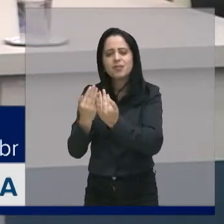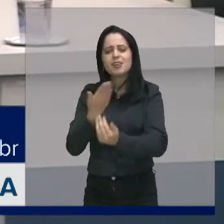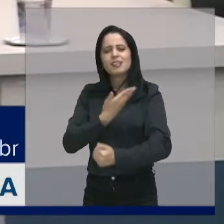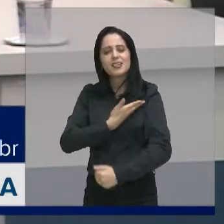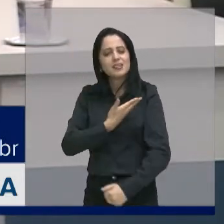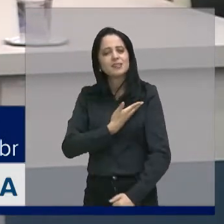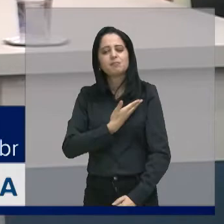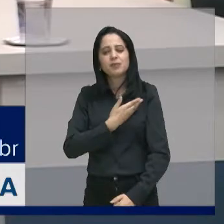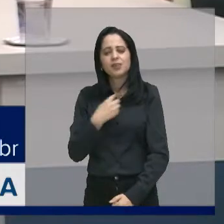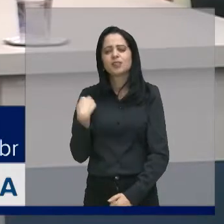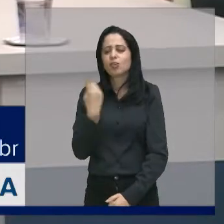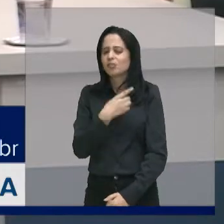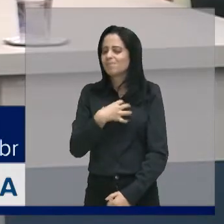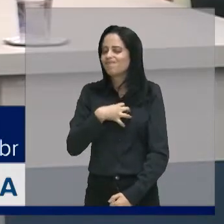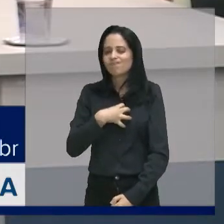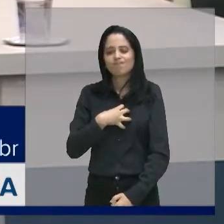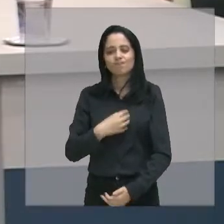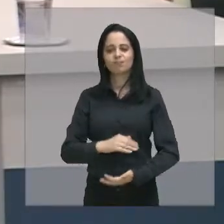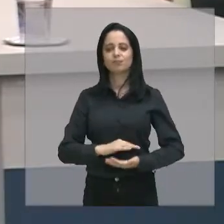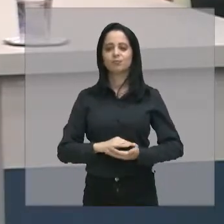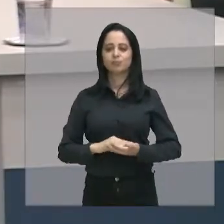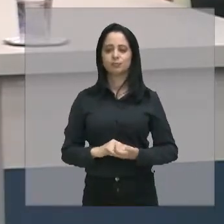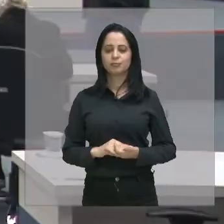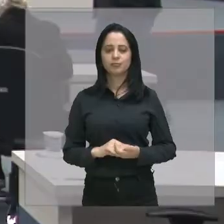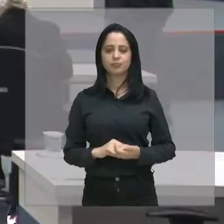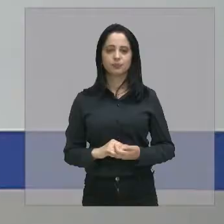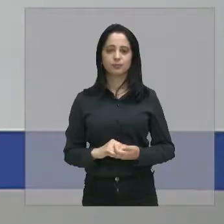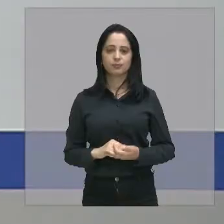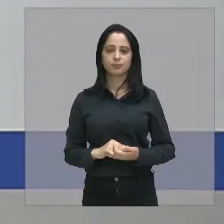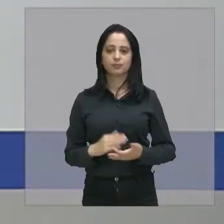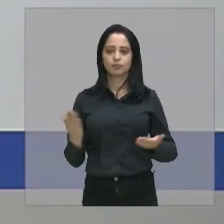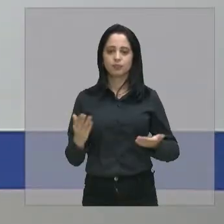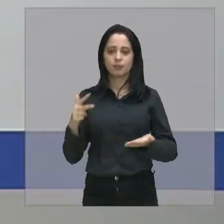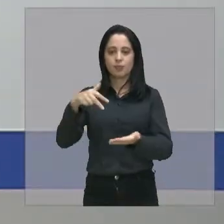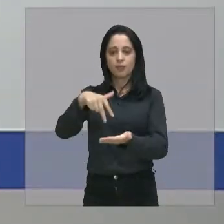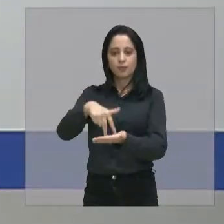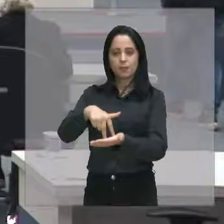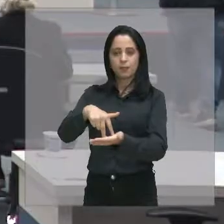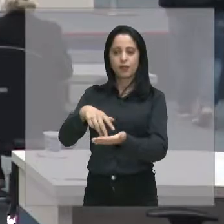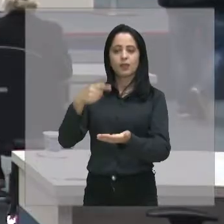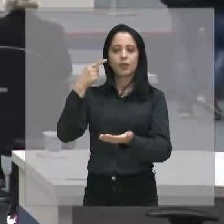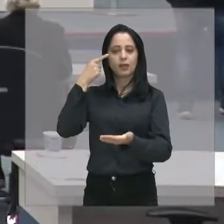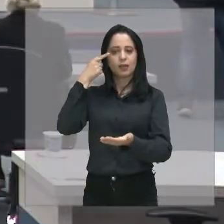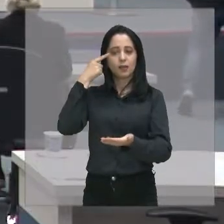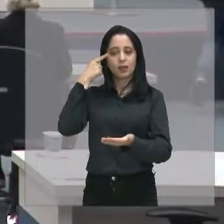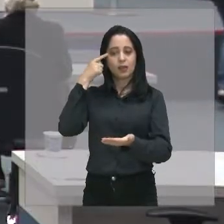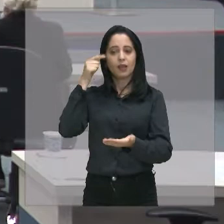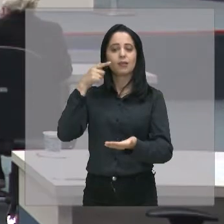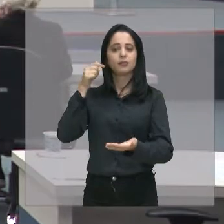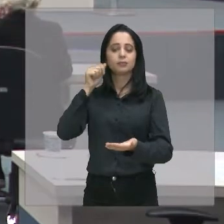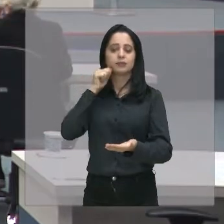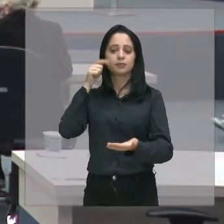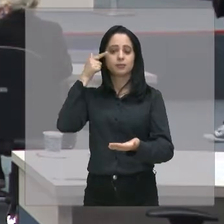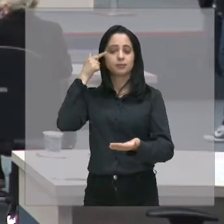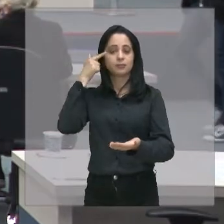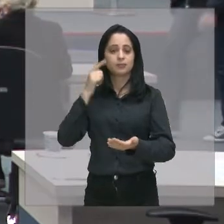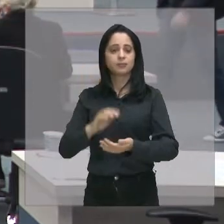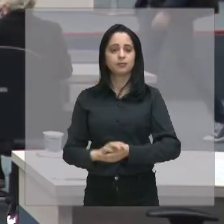nossos sentimentos aqui nessa casa. Com a palavra, a vereadora Amélia Naomi.